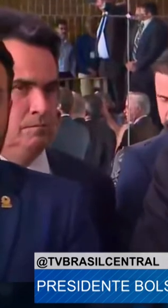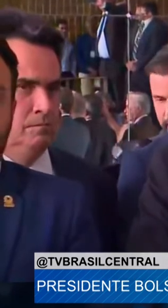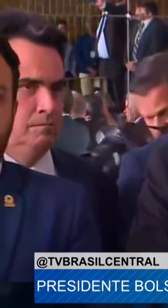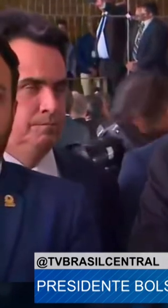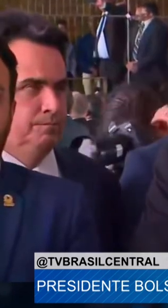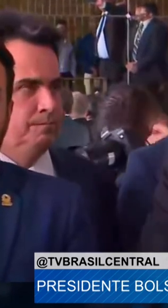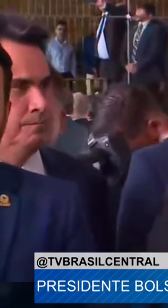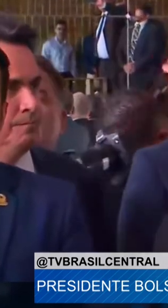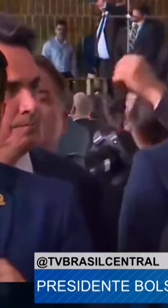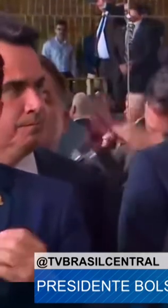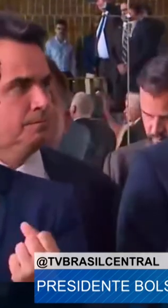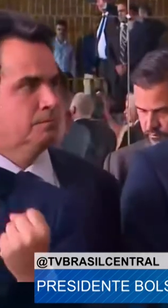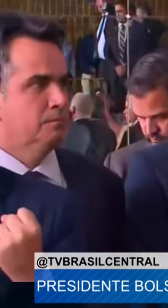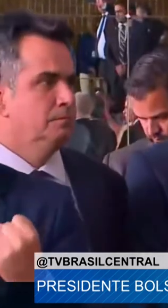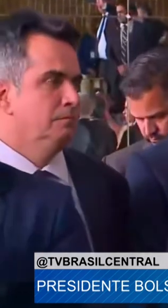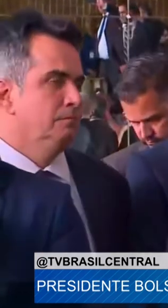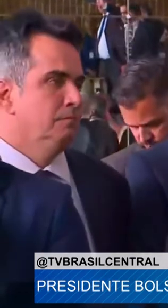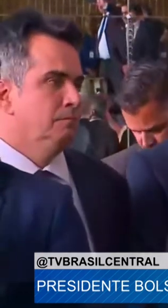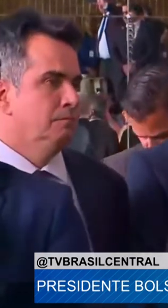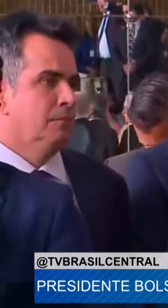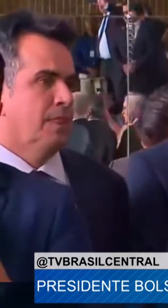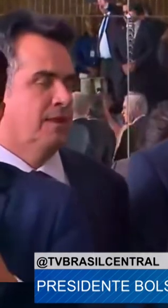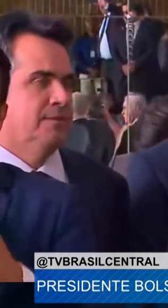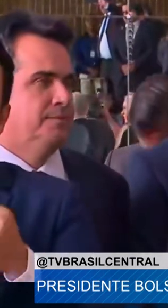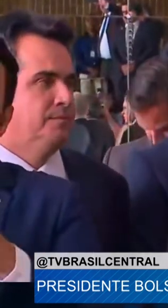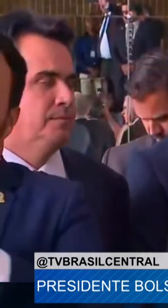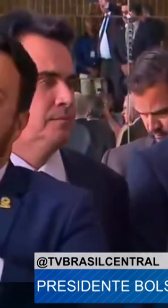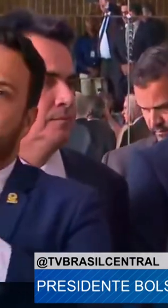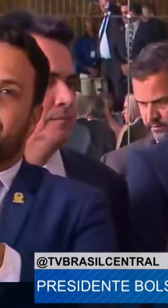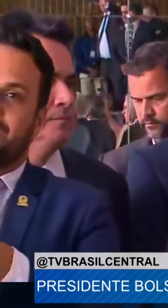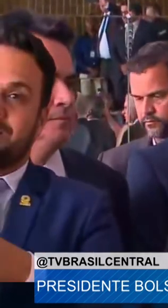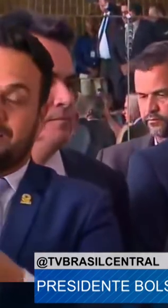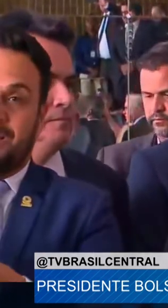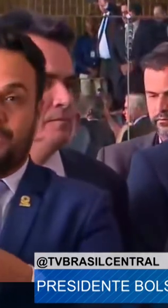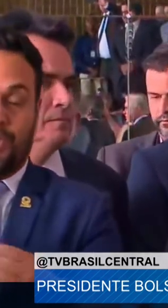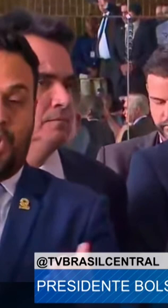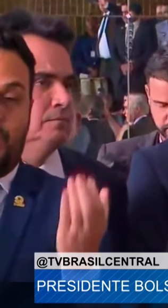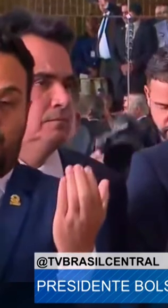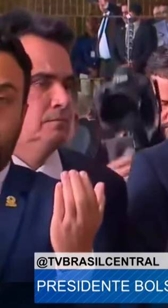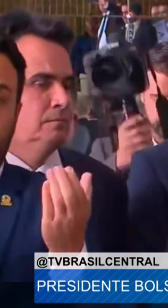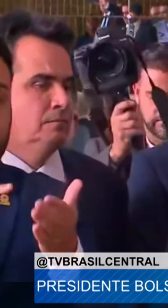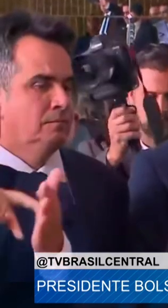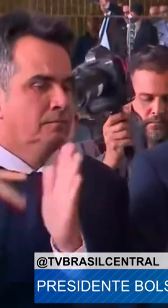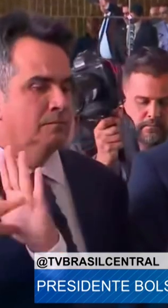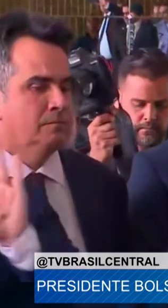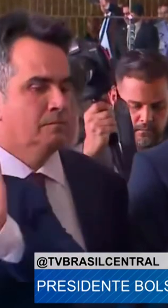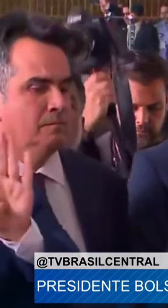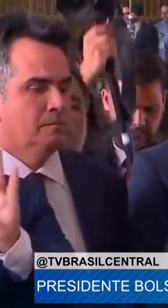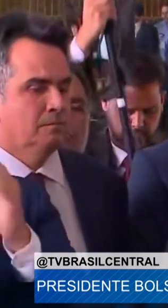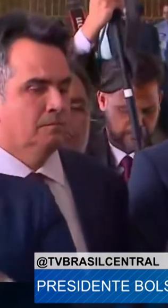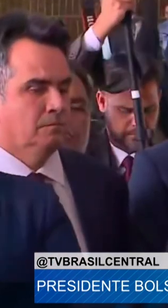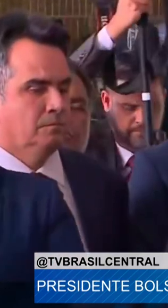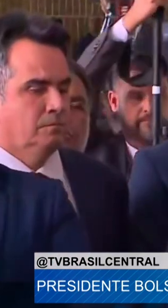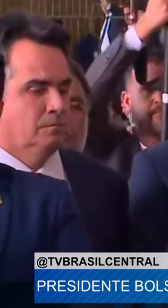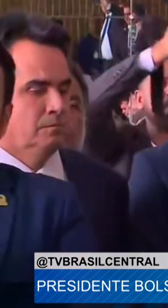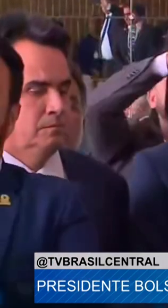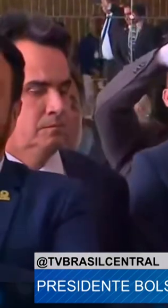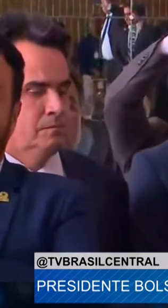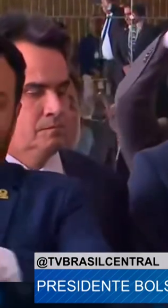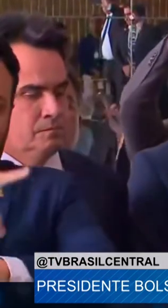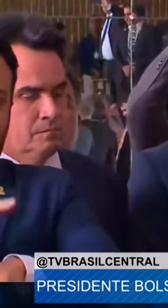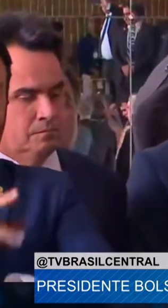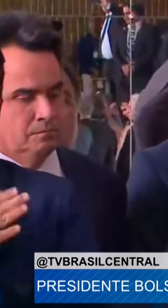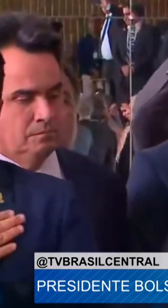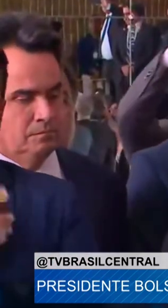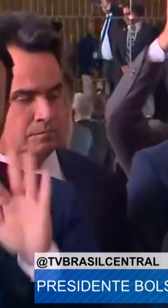Nossa robusta representação no Congresso mostra a força dos nossos valores: Deus, pátria, família e